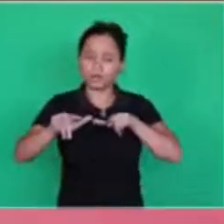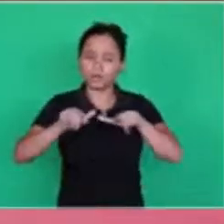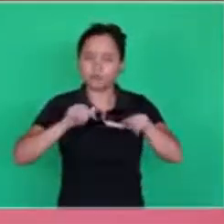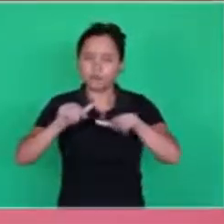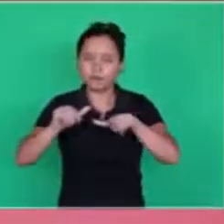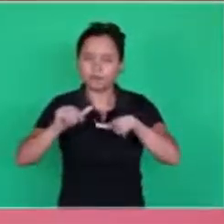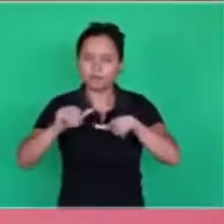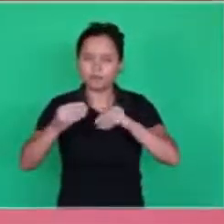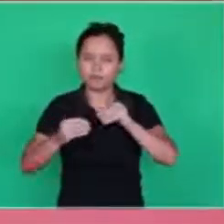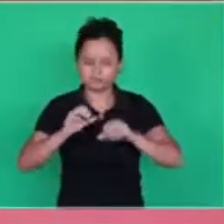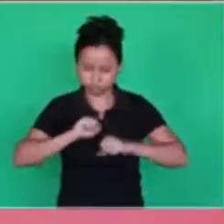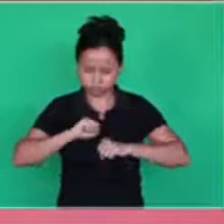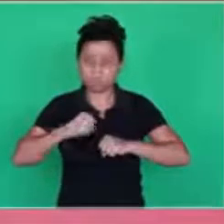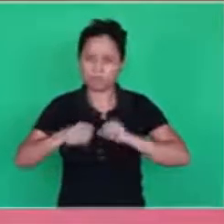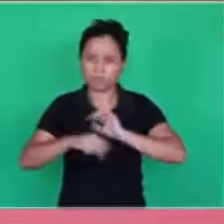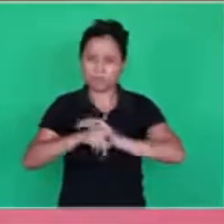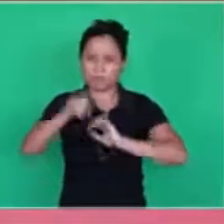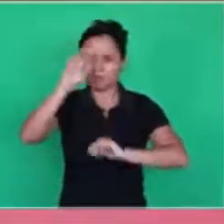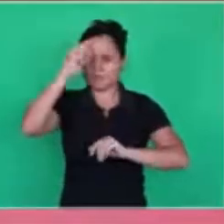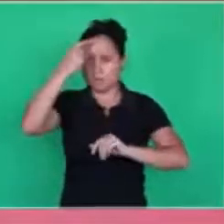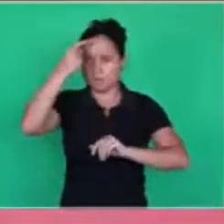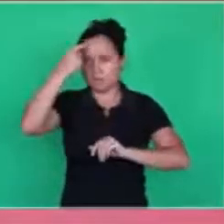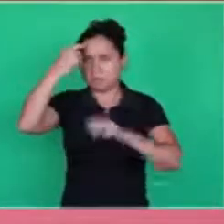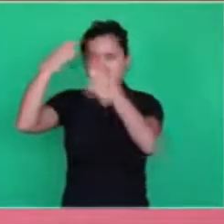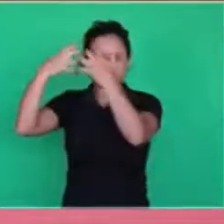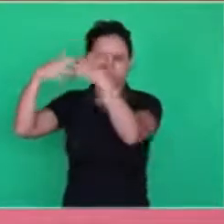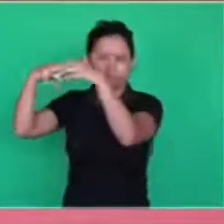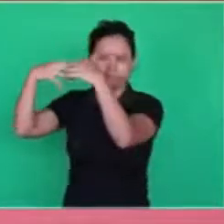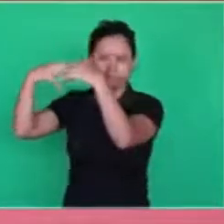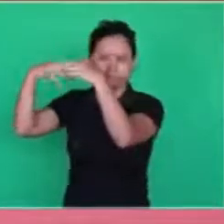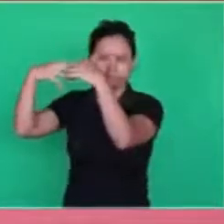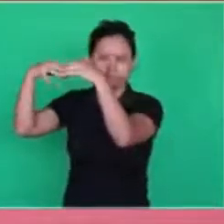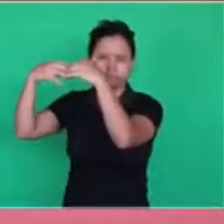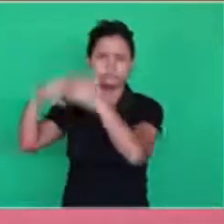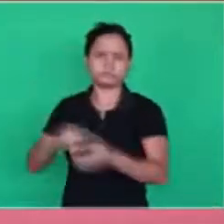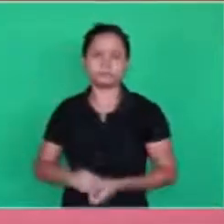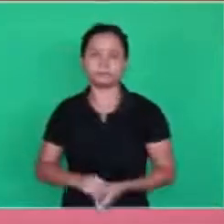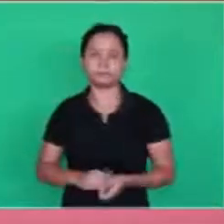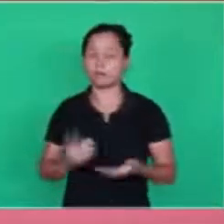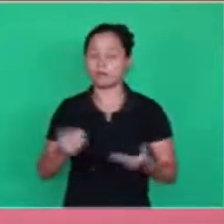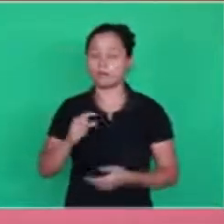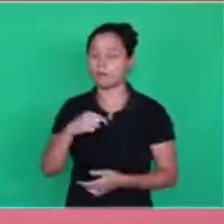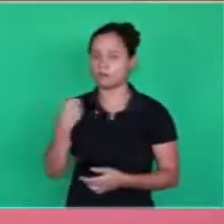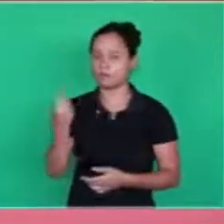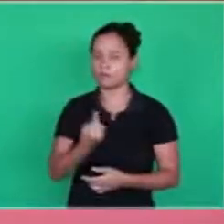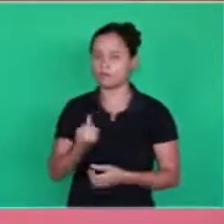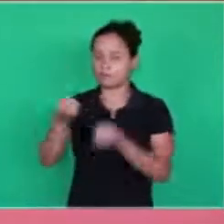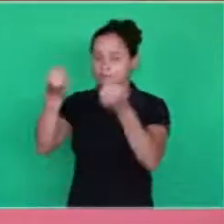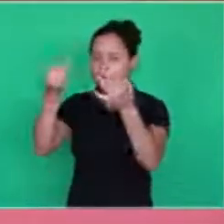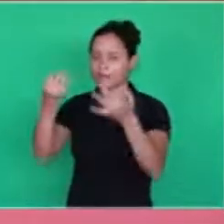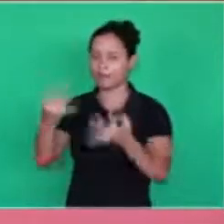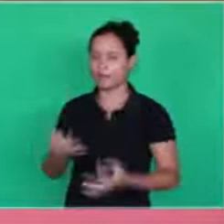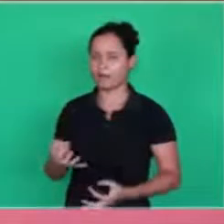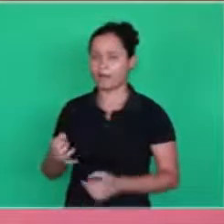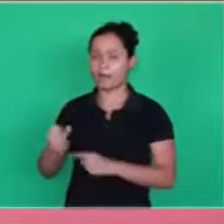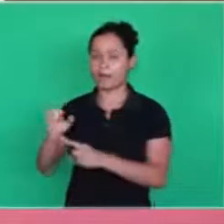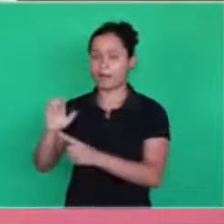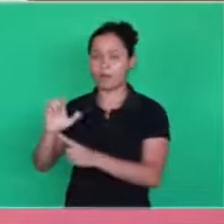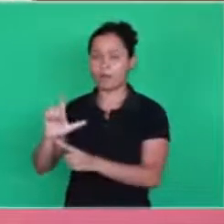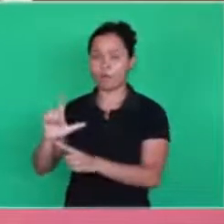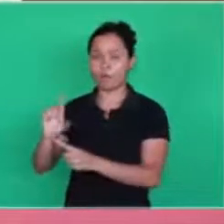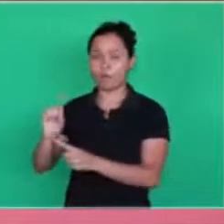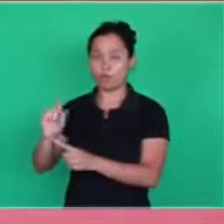esforço mental. O Logos que nós vamos tratar tem outro significado. Vamos